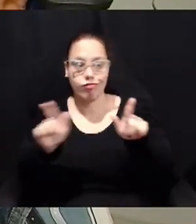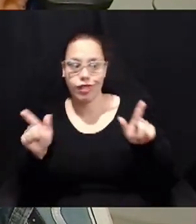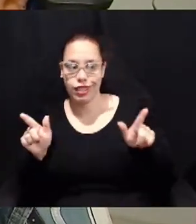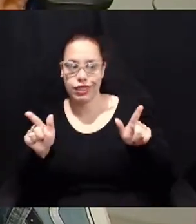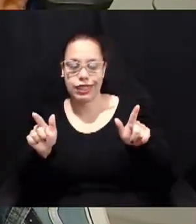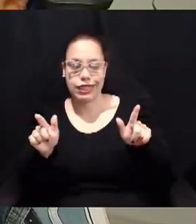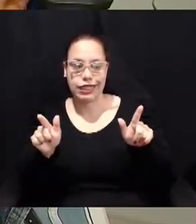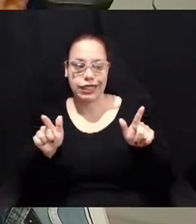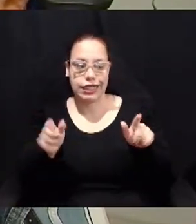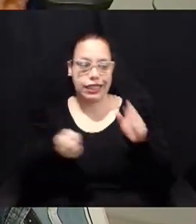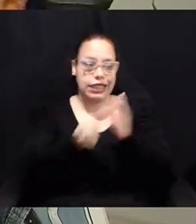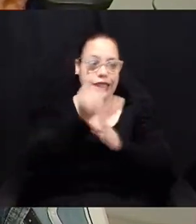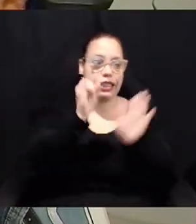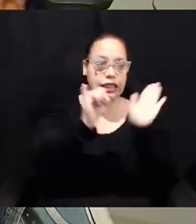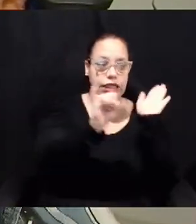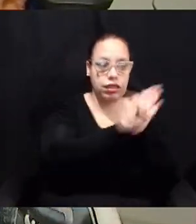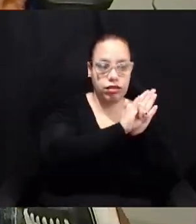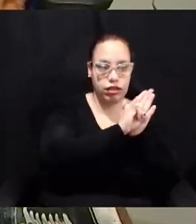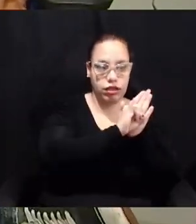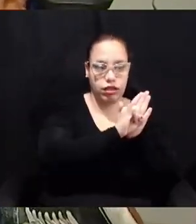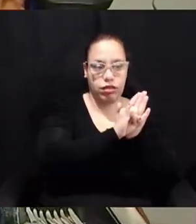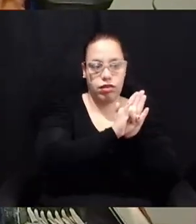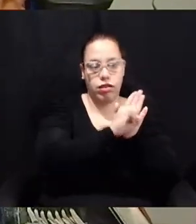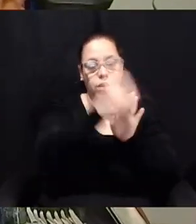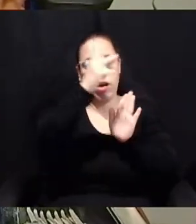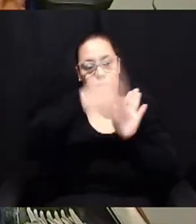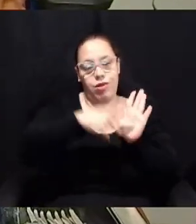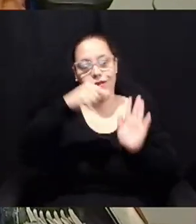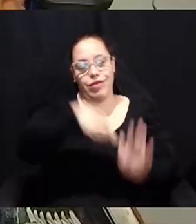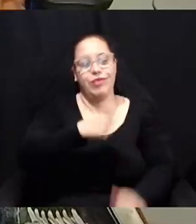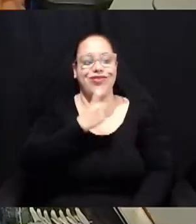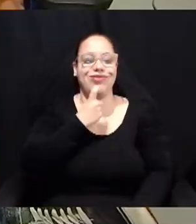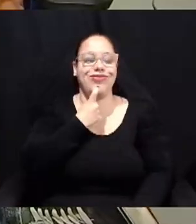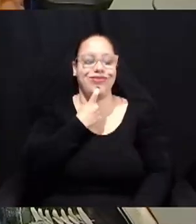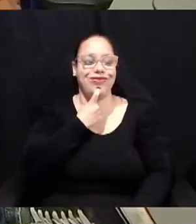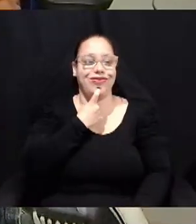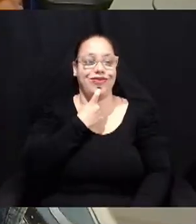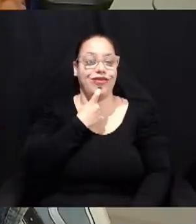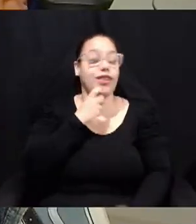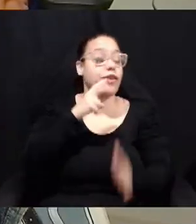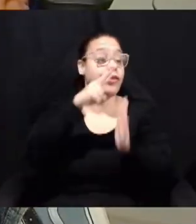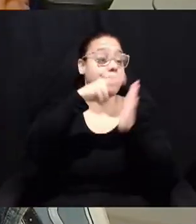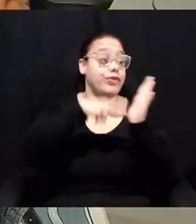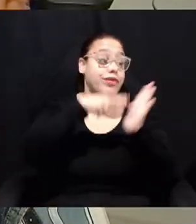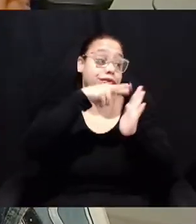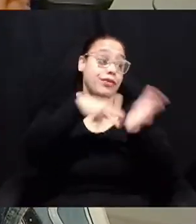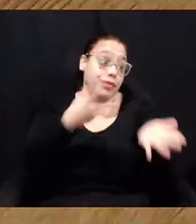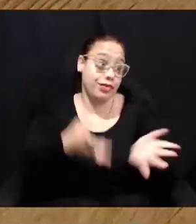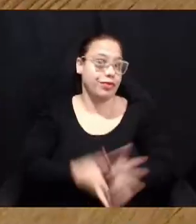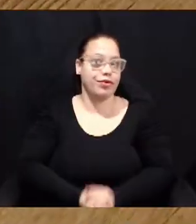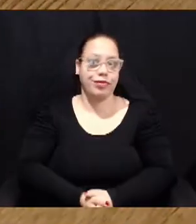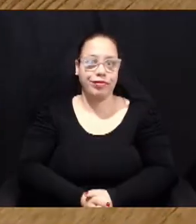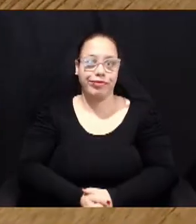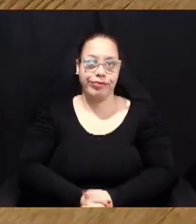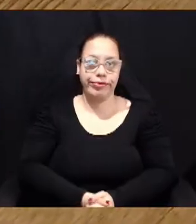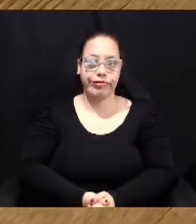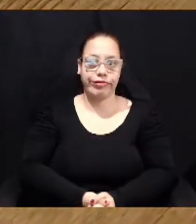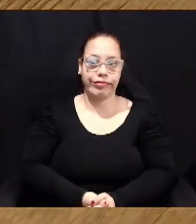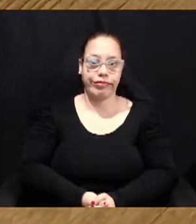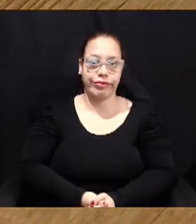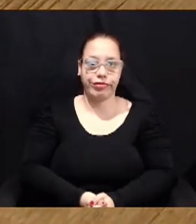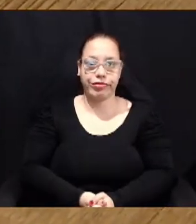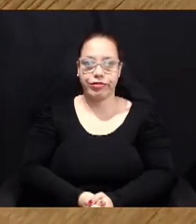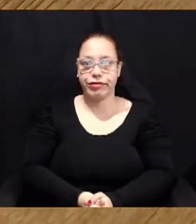uma identificação, uma coisa legal de você se reconhecer naquilo que você tá lendo. Quando eu fiz o Tinta Fresca, né? Que